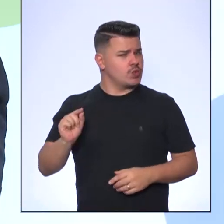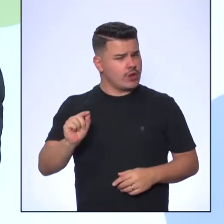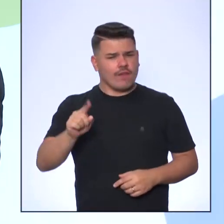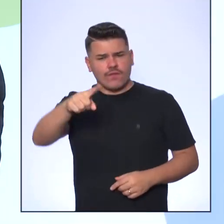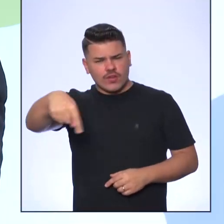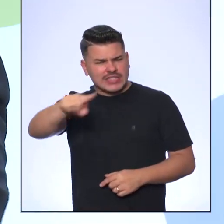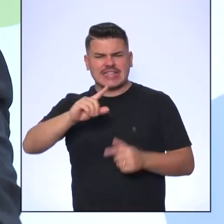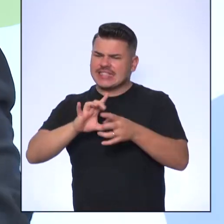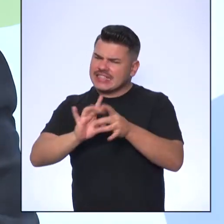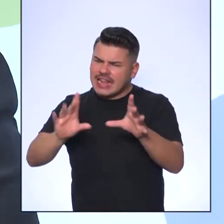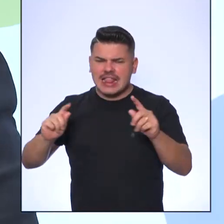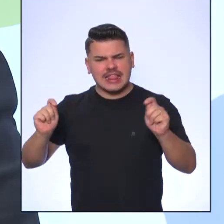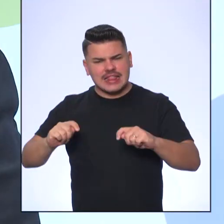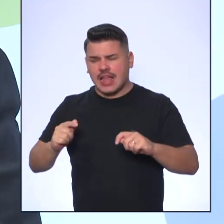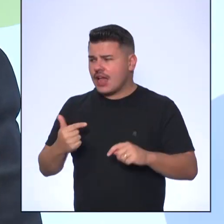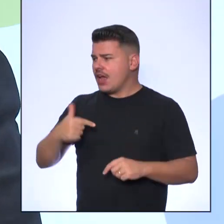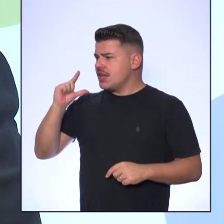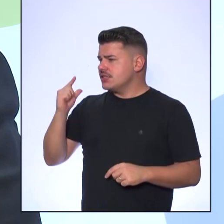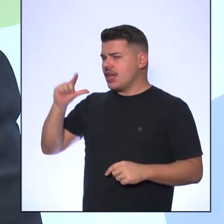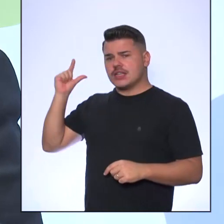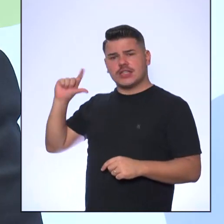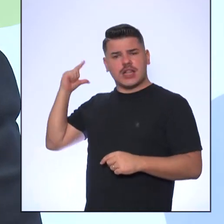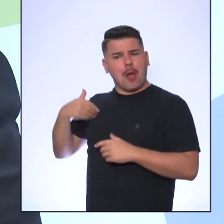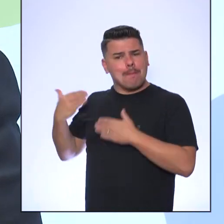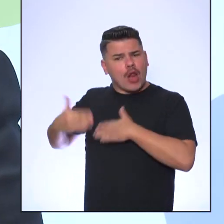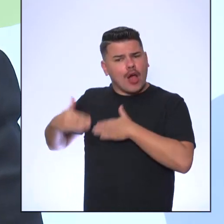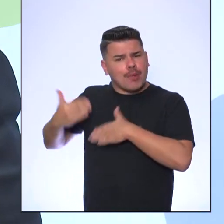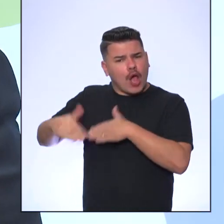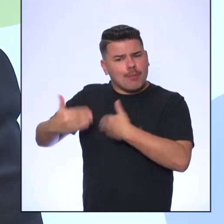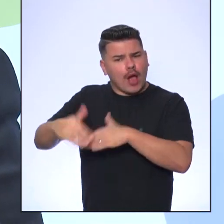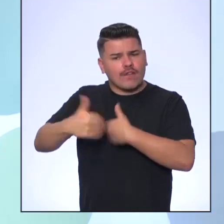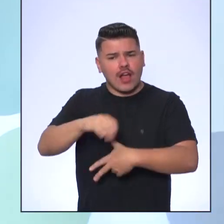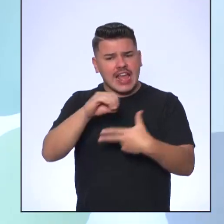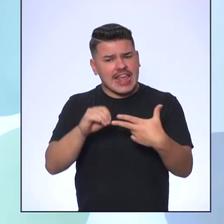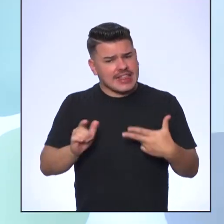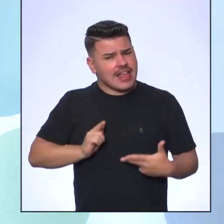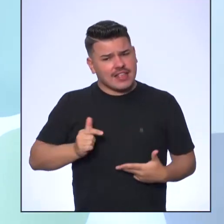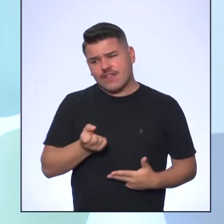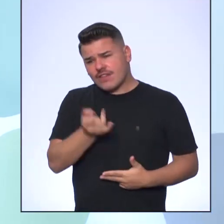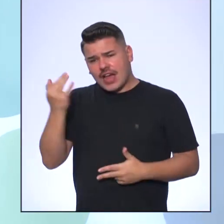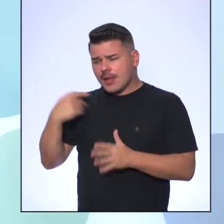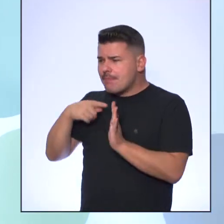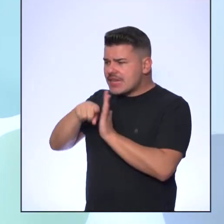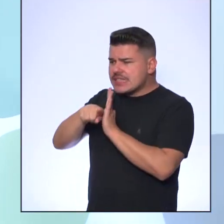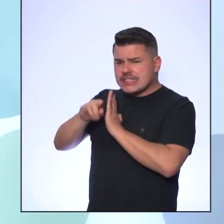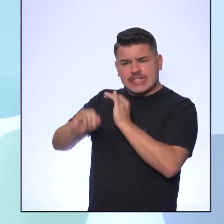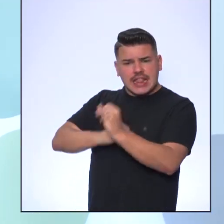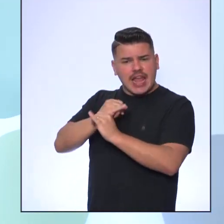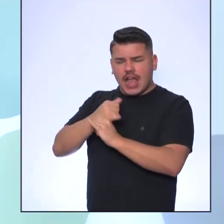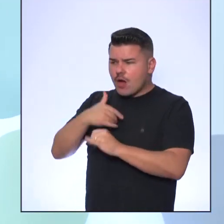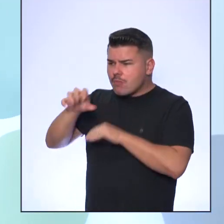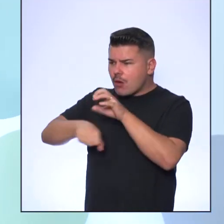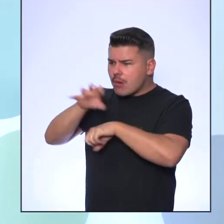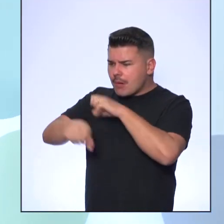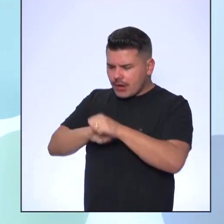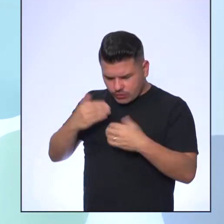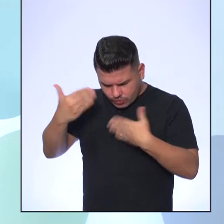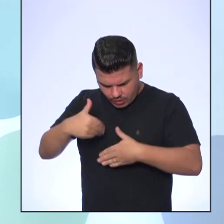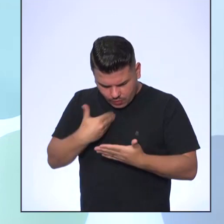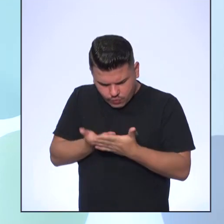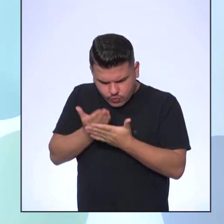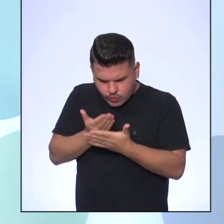têm à disposição as provas anteriores do Enem. Basta fazer uma pesquisa rápida aí na internet e que ele consegue